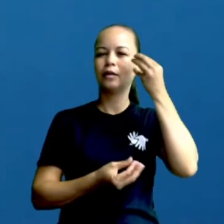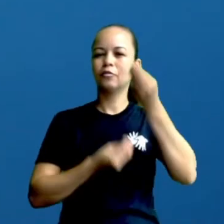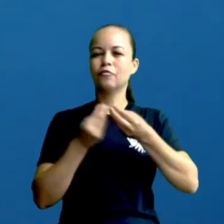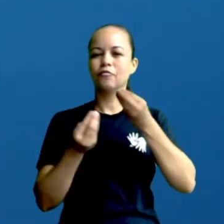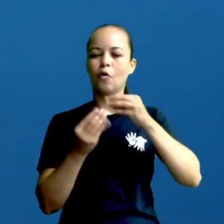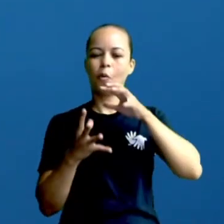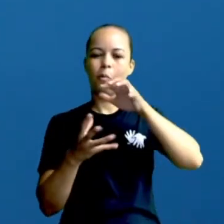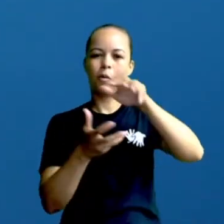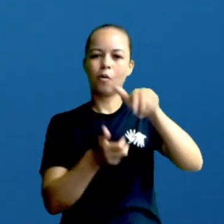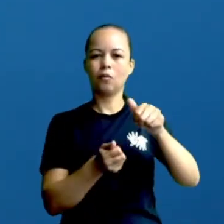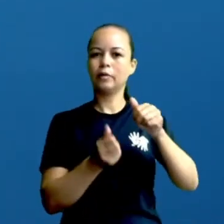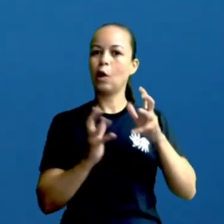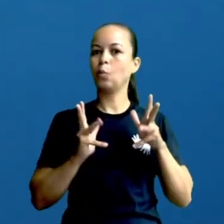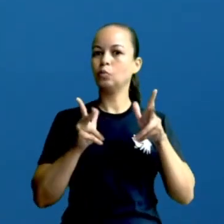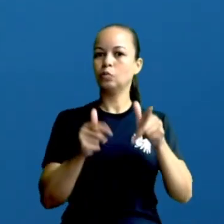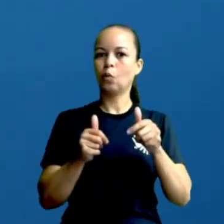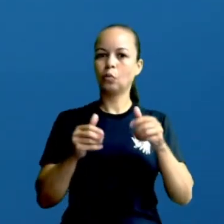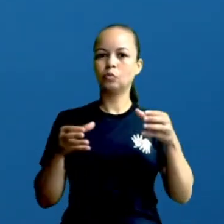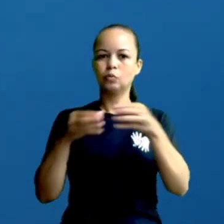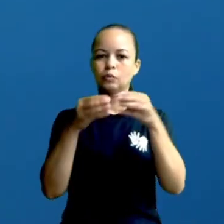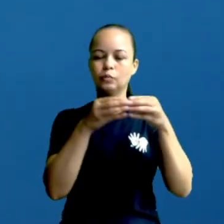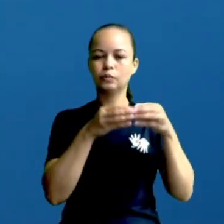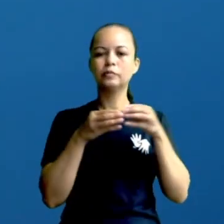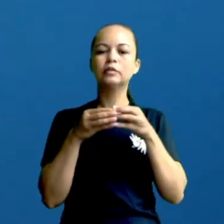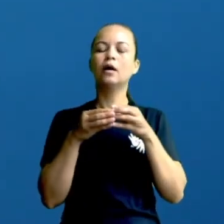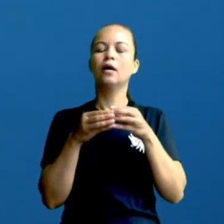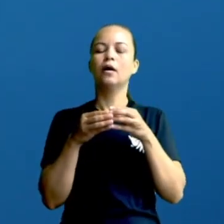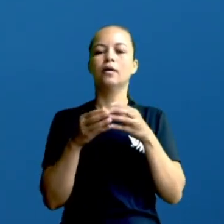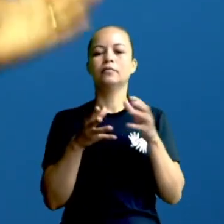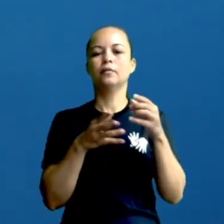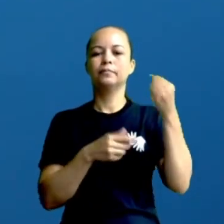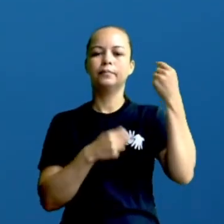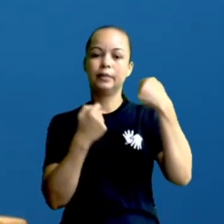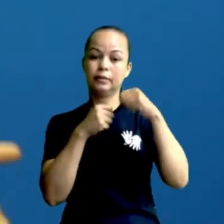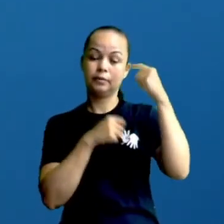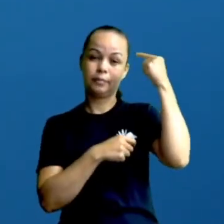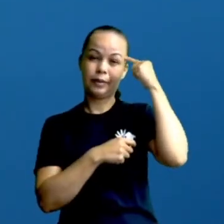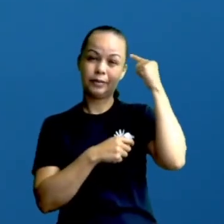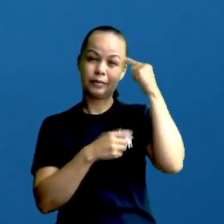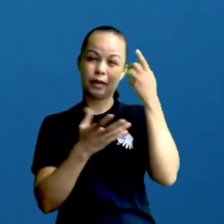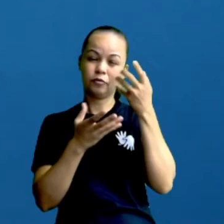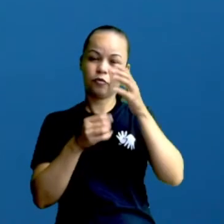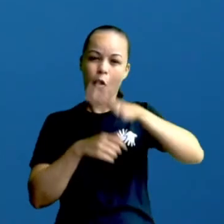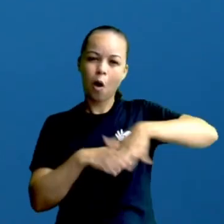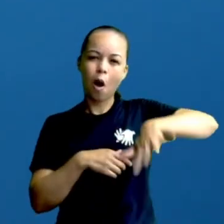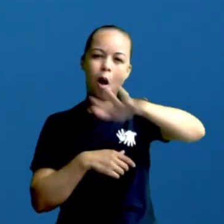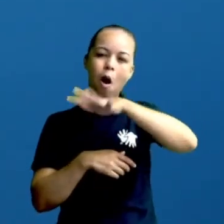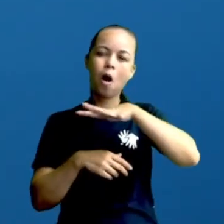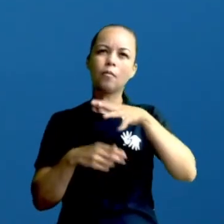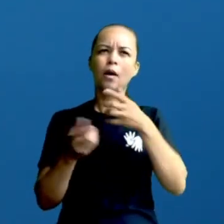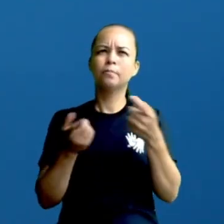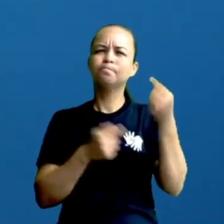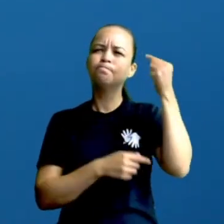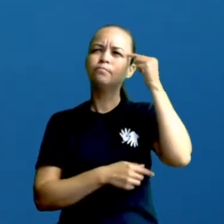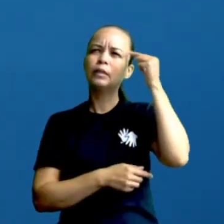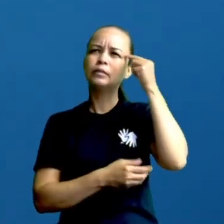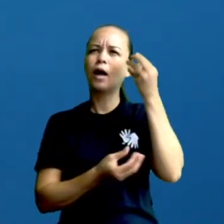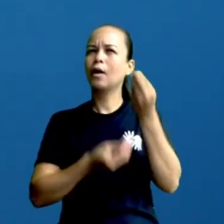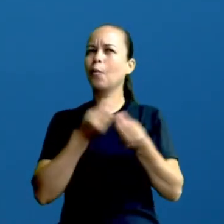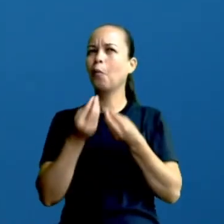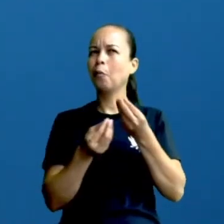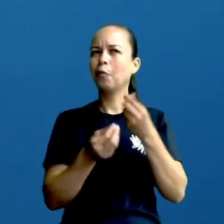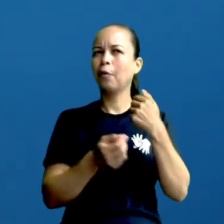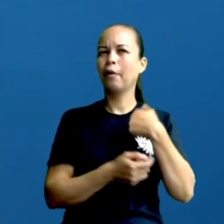um todo coletivo, né? Então eu preciso pensar de forma ampliada, eu preciso pensar como eu posso fazer